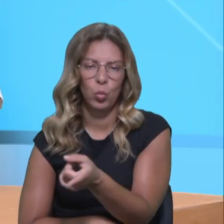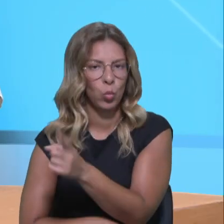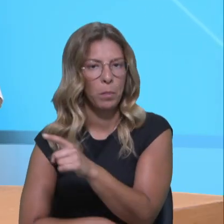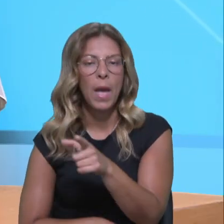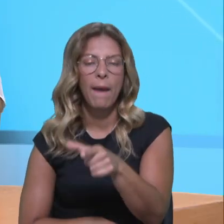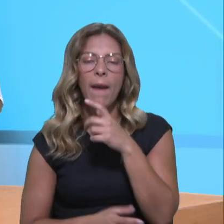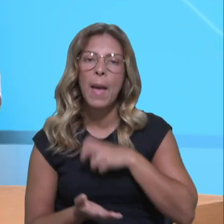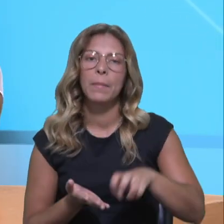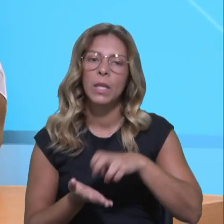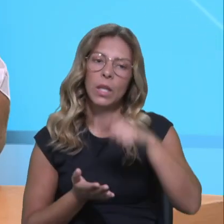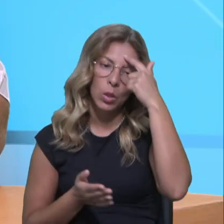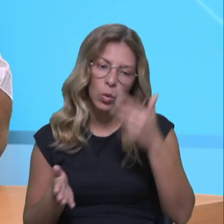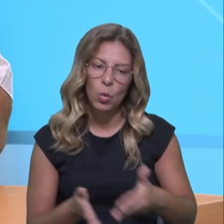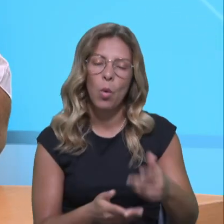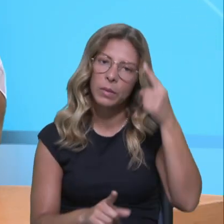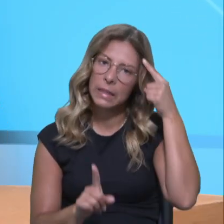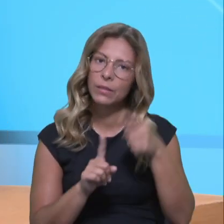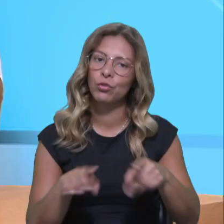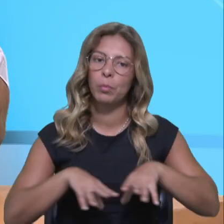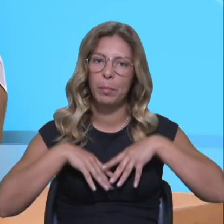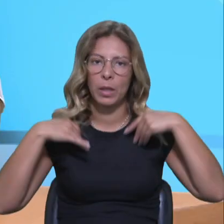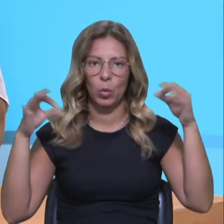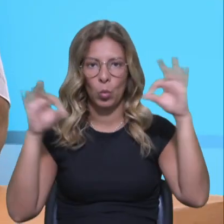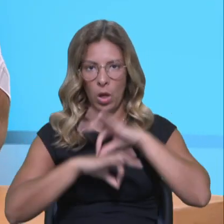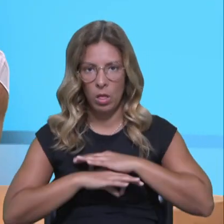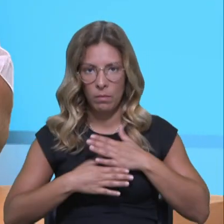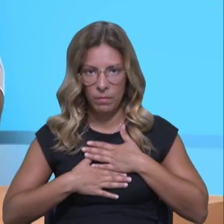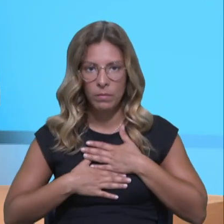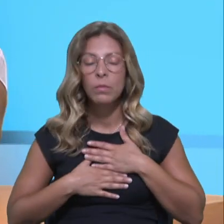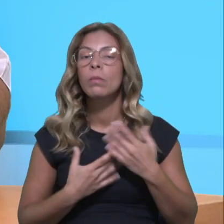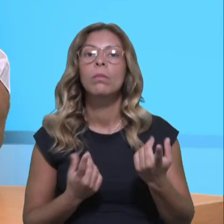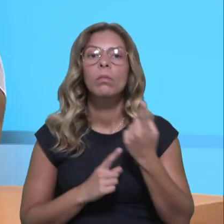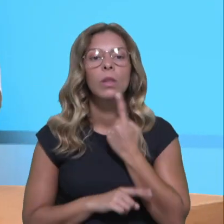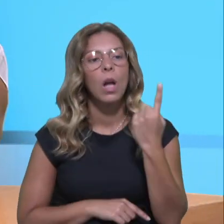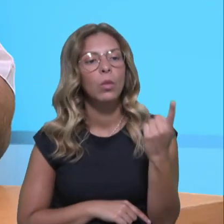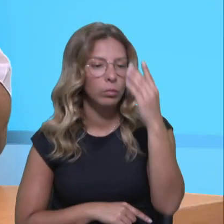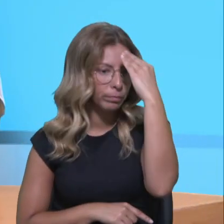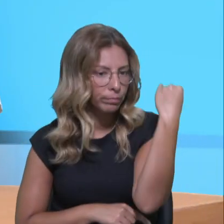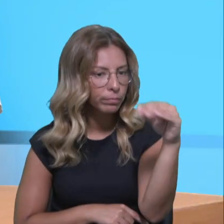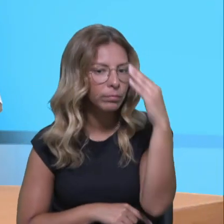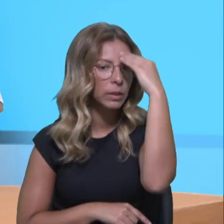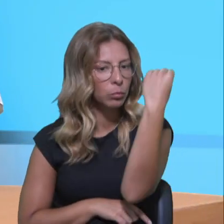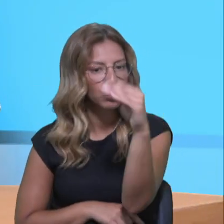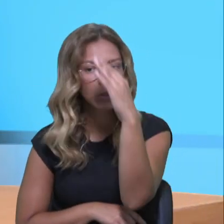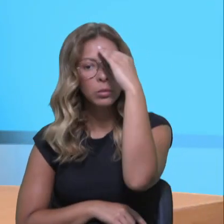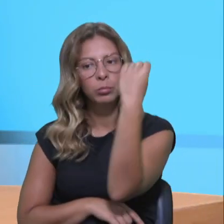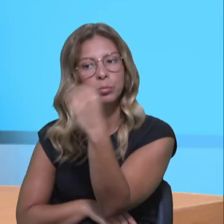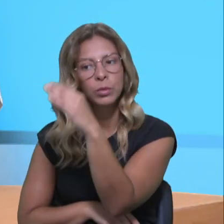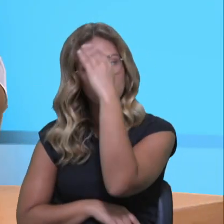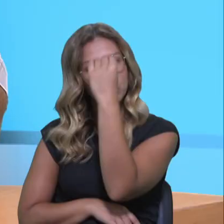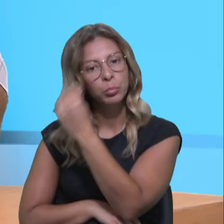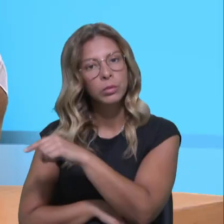espiritual. E nesta caminhada espiritual, Jesus vai ensinando aos discípulos os diversos valores, os vários valores do Reino de Deus, para